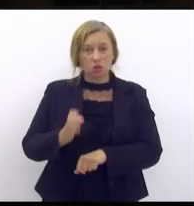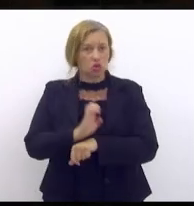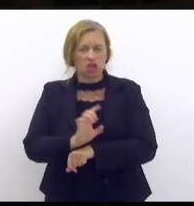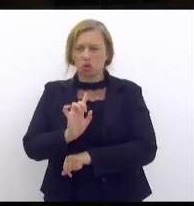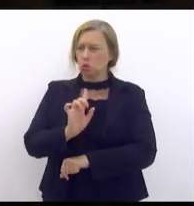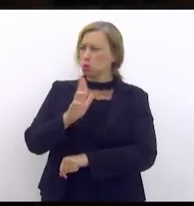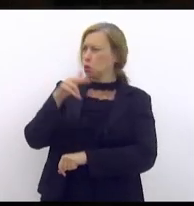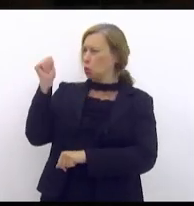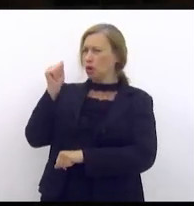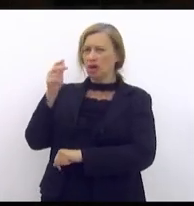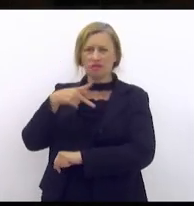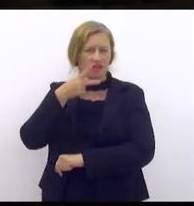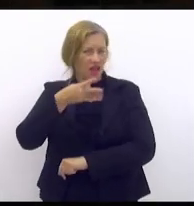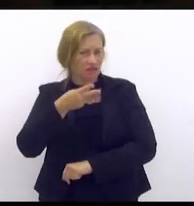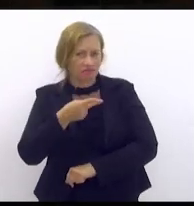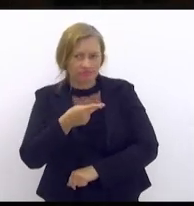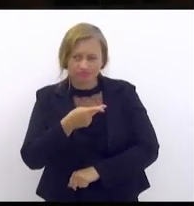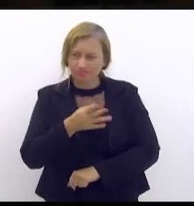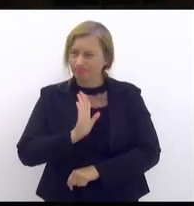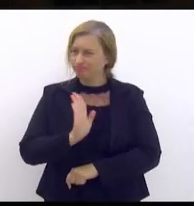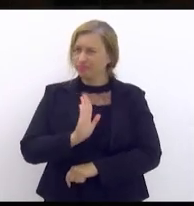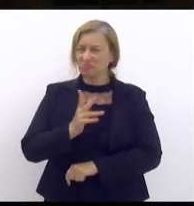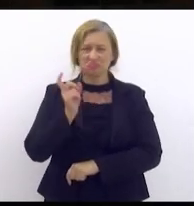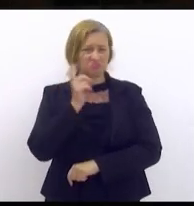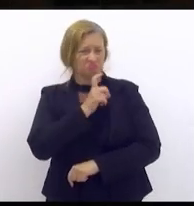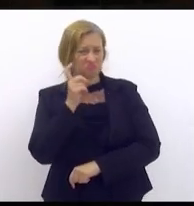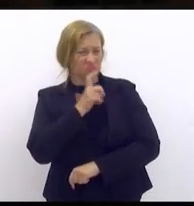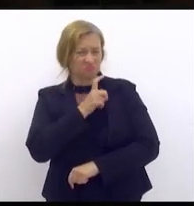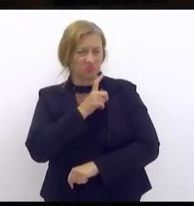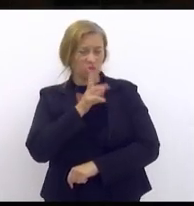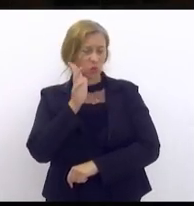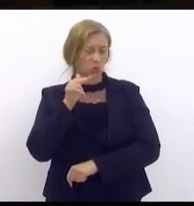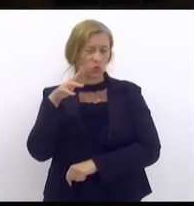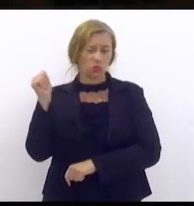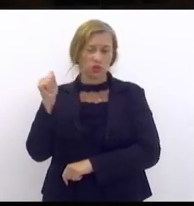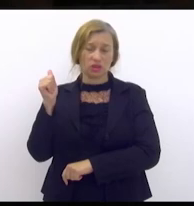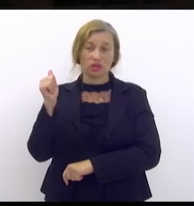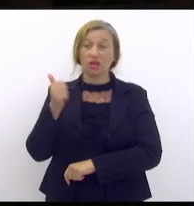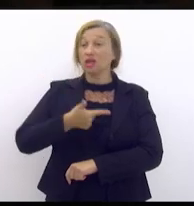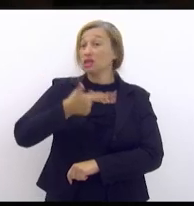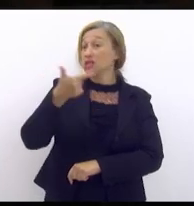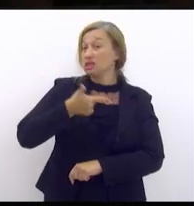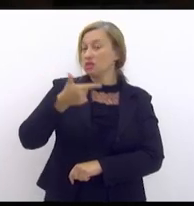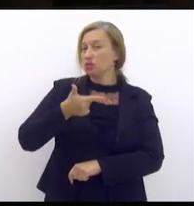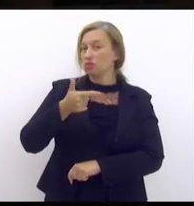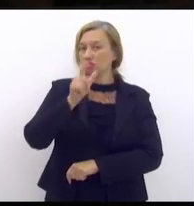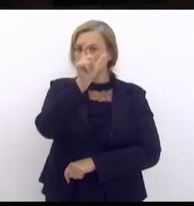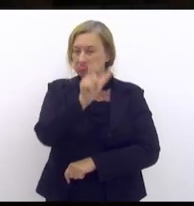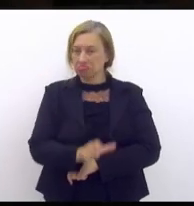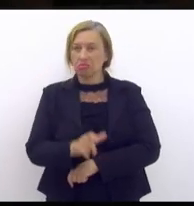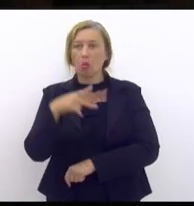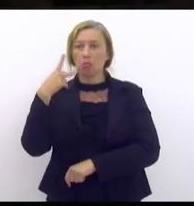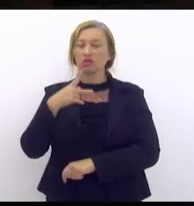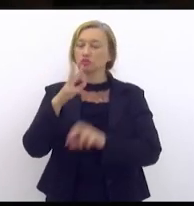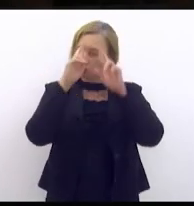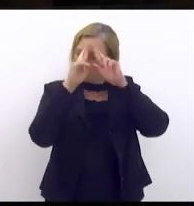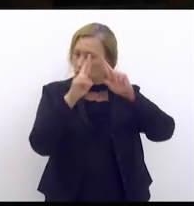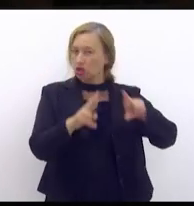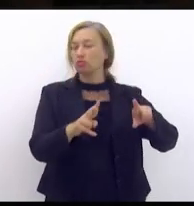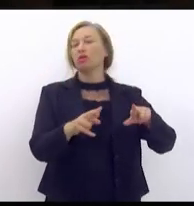faria de nenhum. Primeiro, porque é mentira. E, segundo, porque um parlamentar deve se